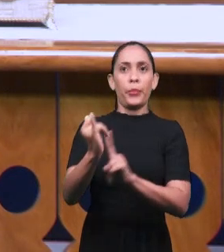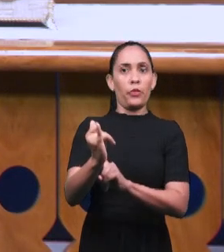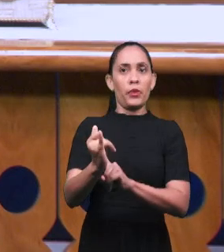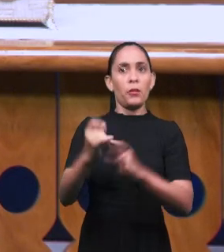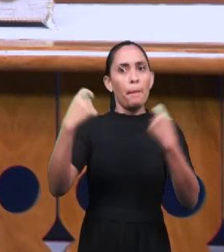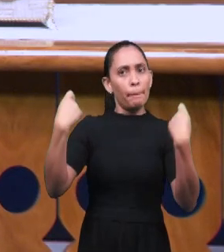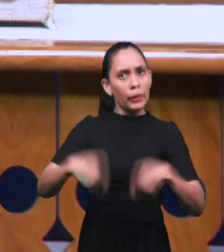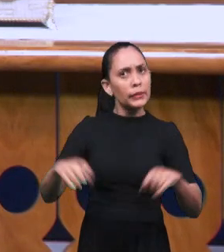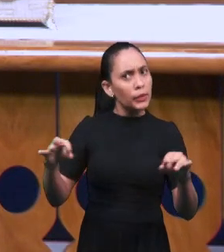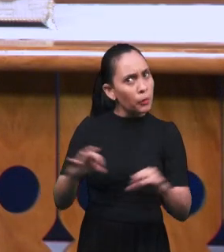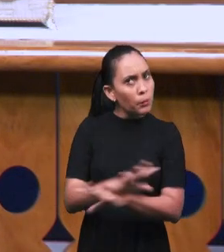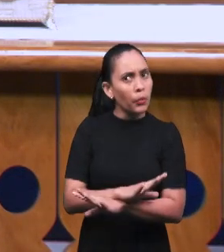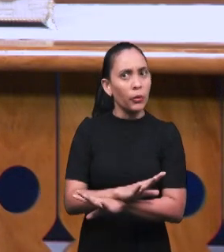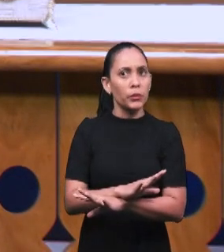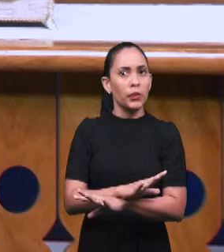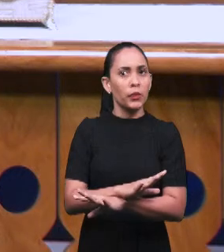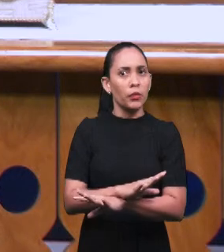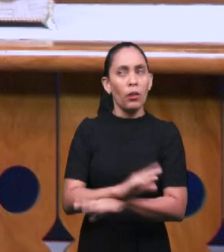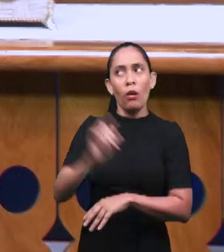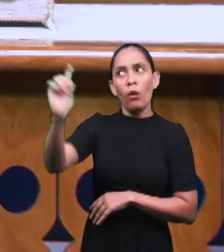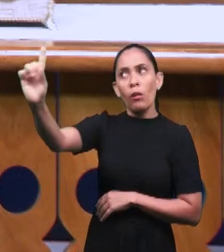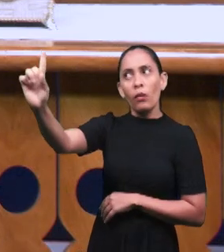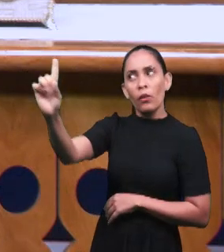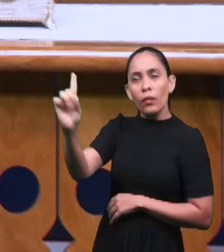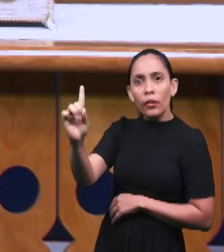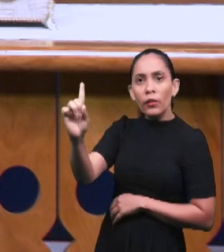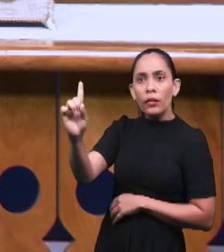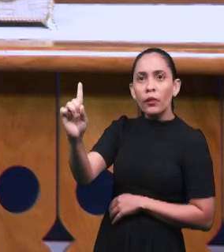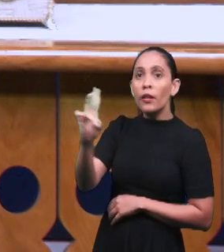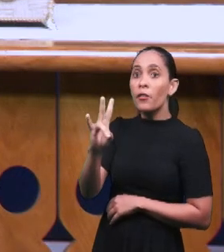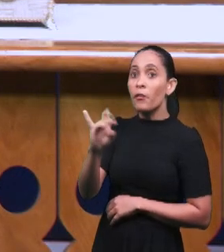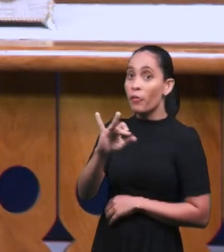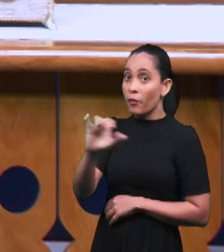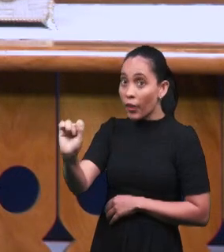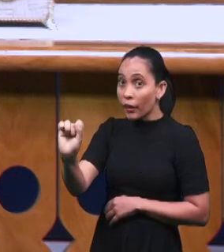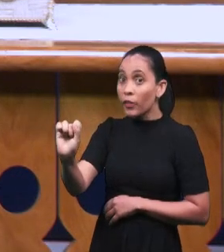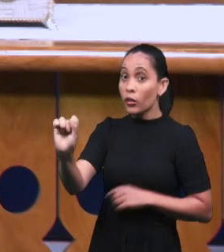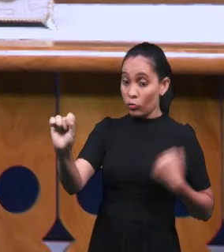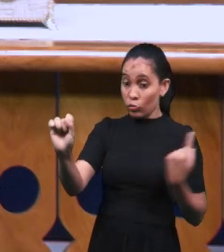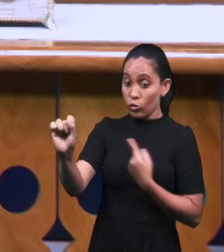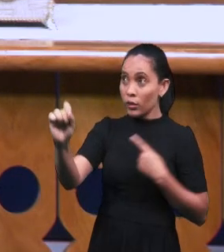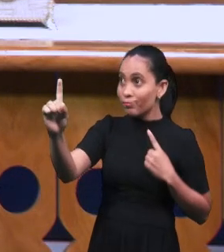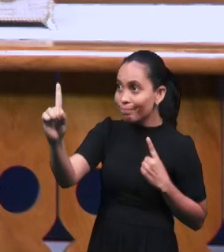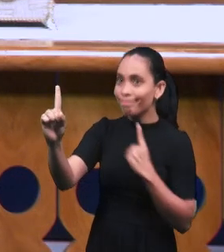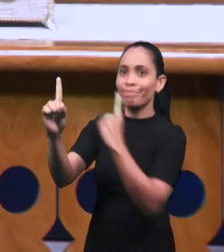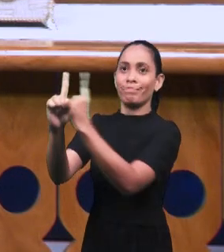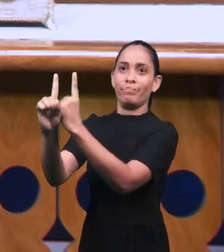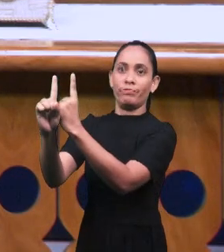preparada. Aí vem o esposo, sair-lhe ao encontro.